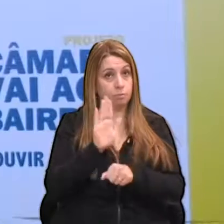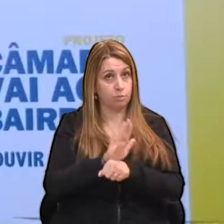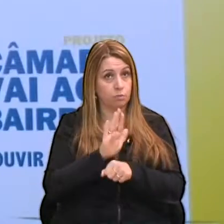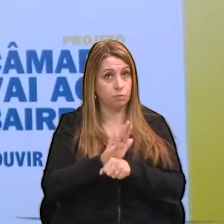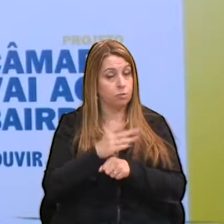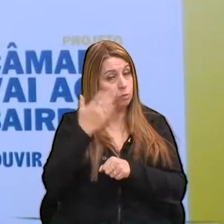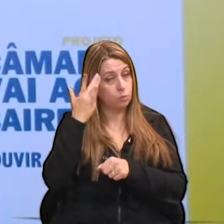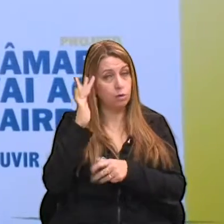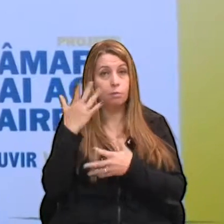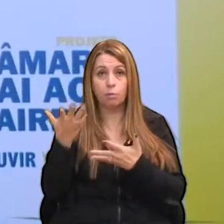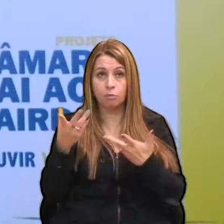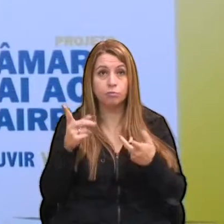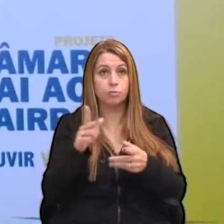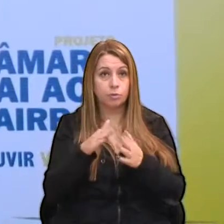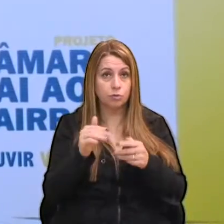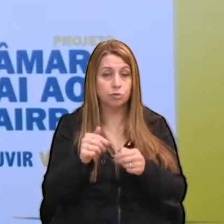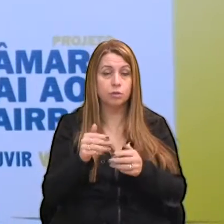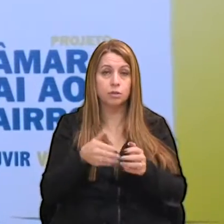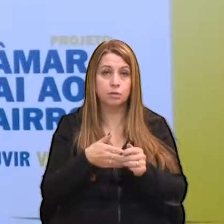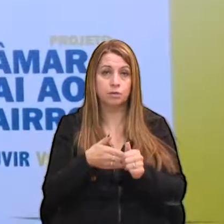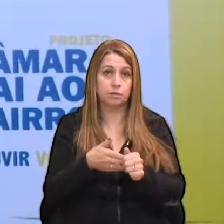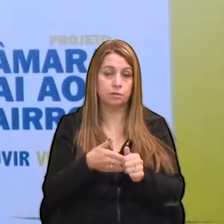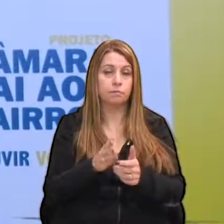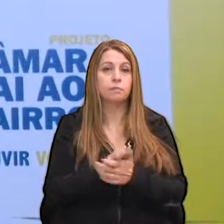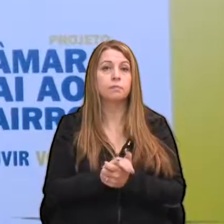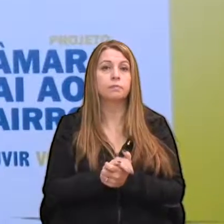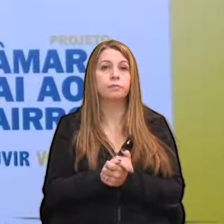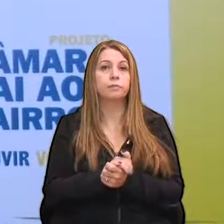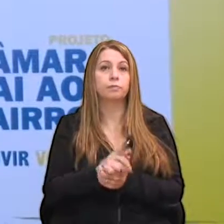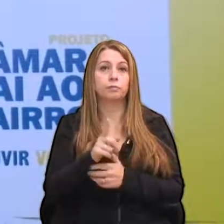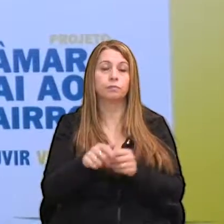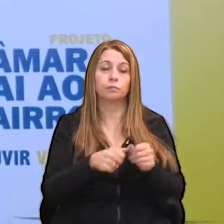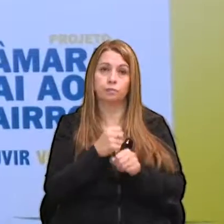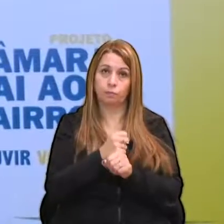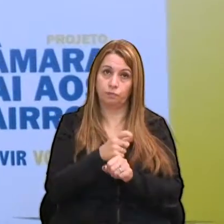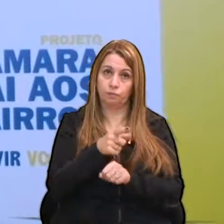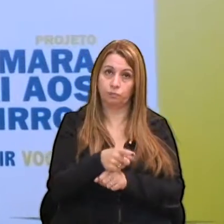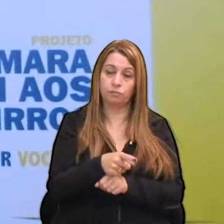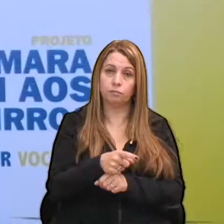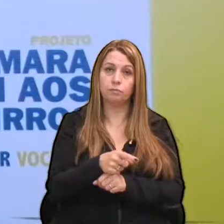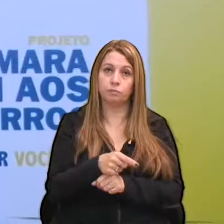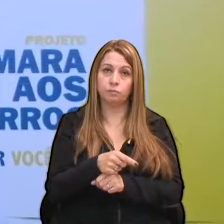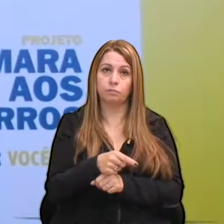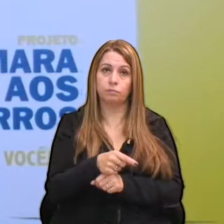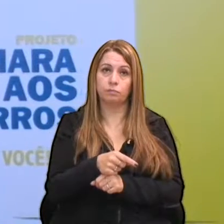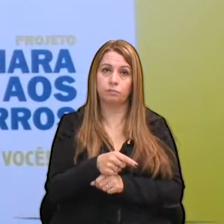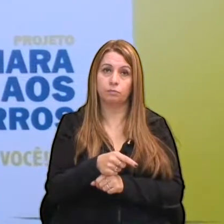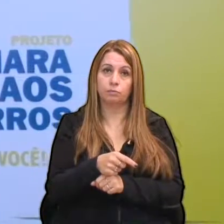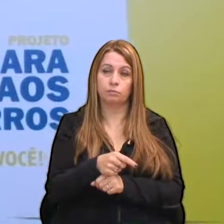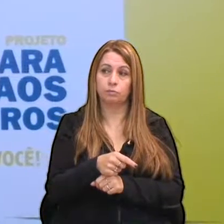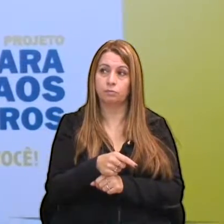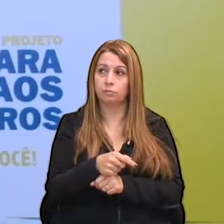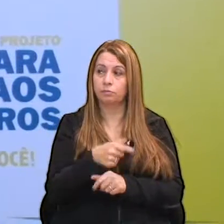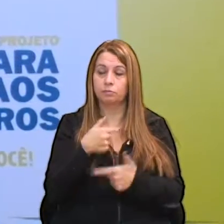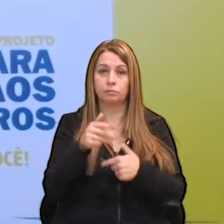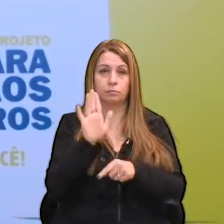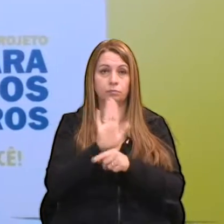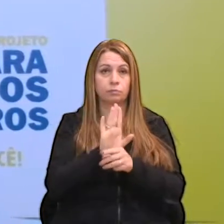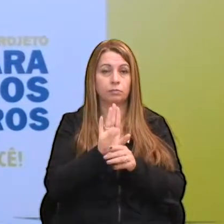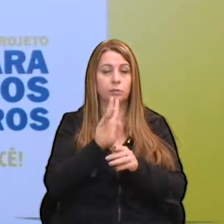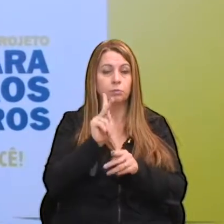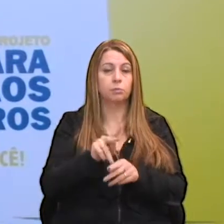não sabe aonde ir, a gente orienta. Então, esse ano, né, como o serviço de auxílio funeral